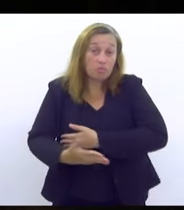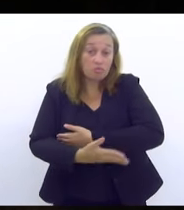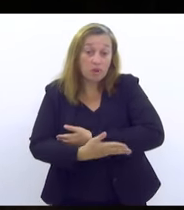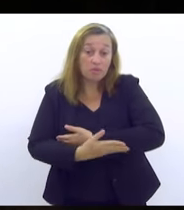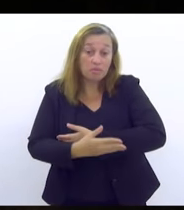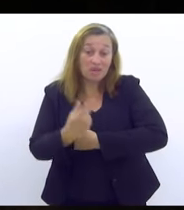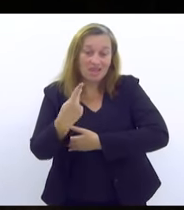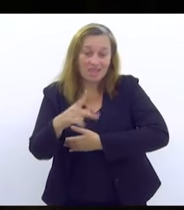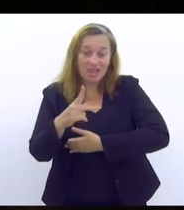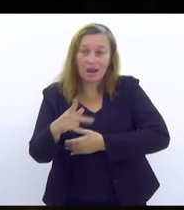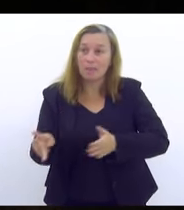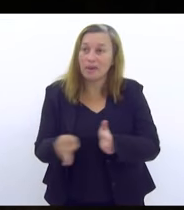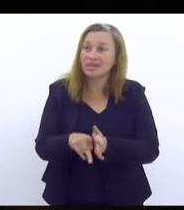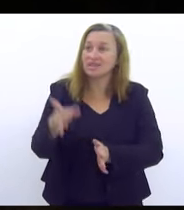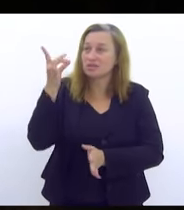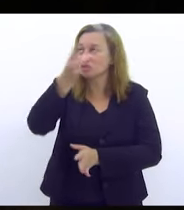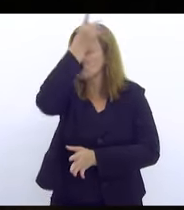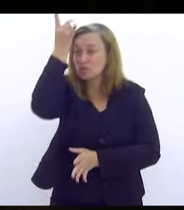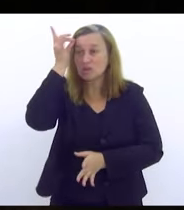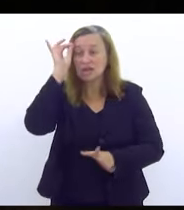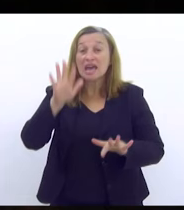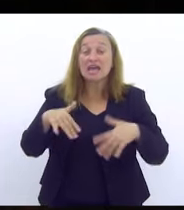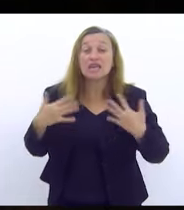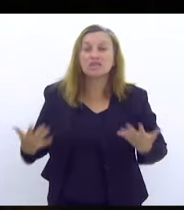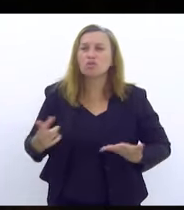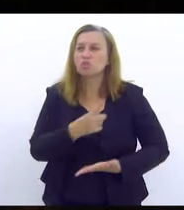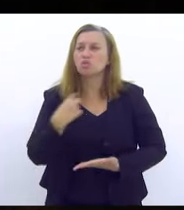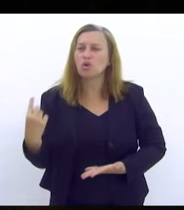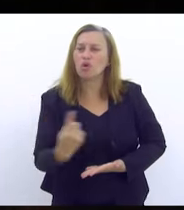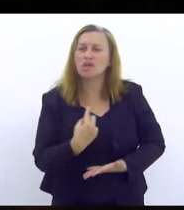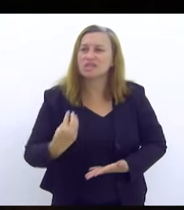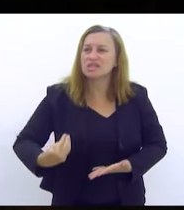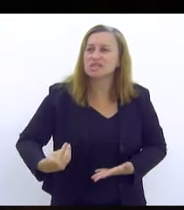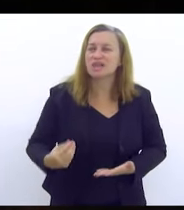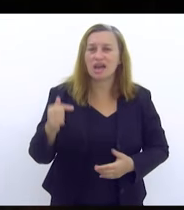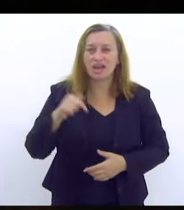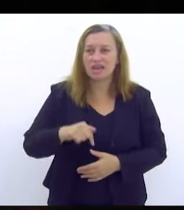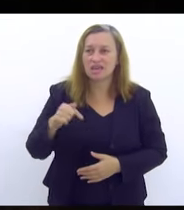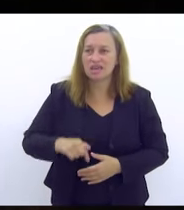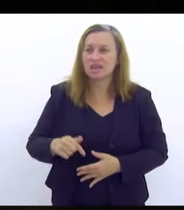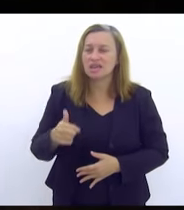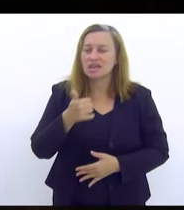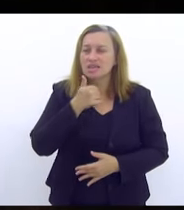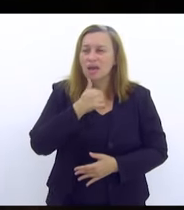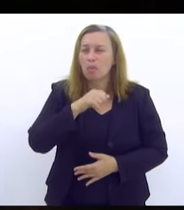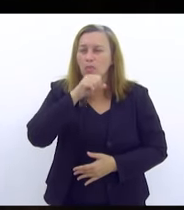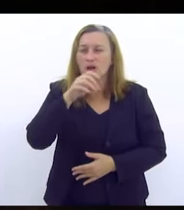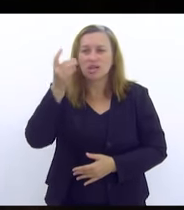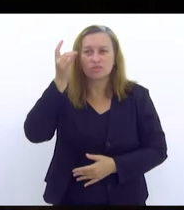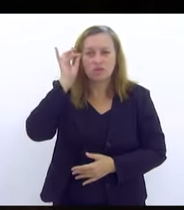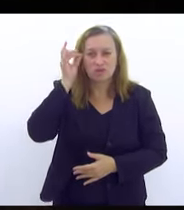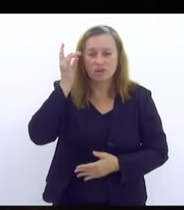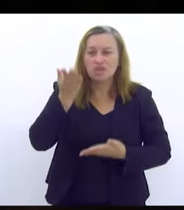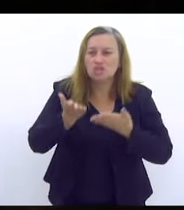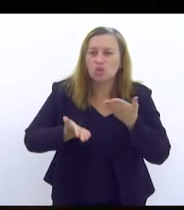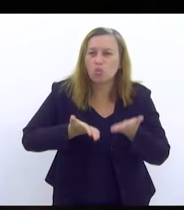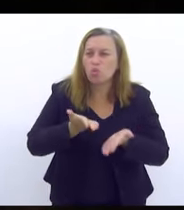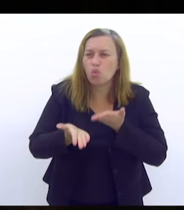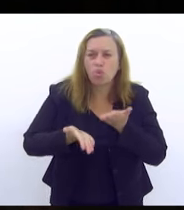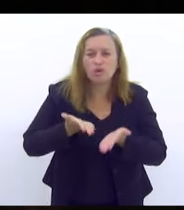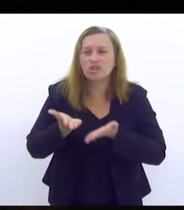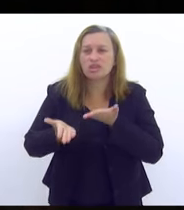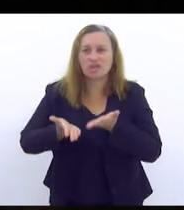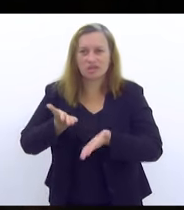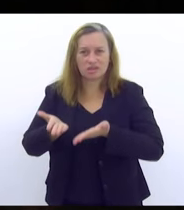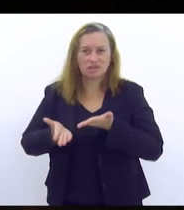é do Espírito Santo. Então, nós temos aqui úteros espirituais que geram aquilo